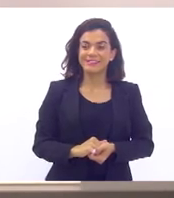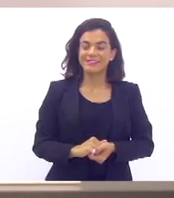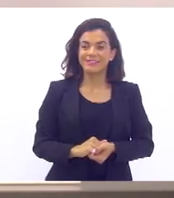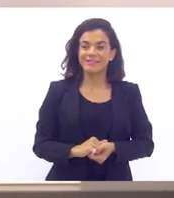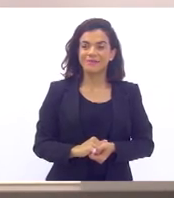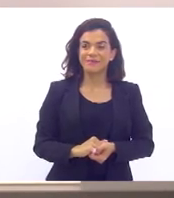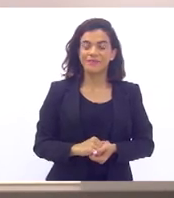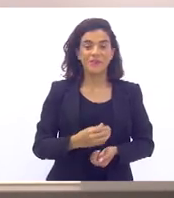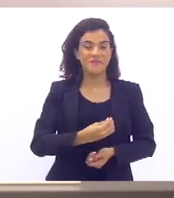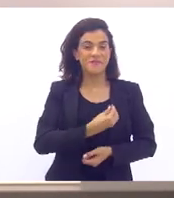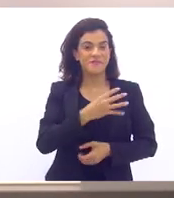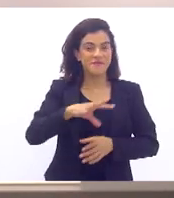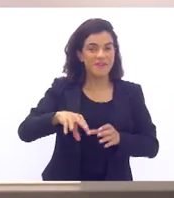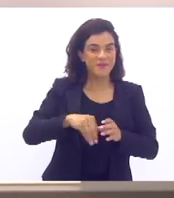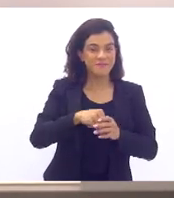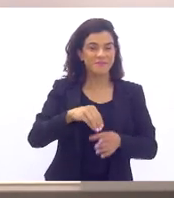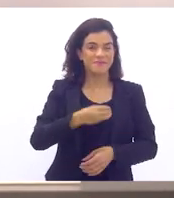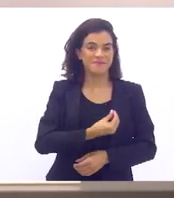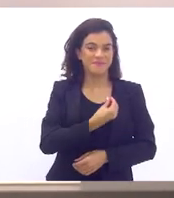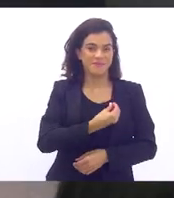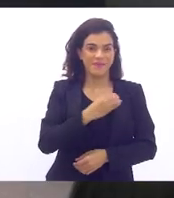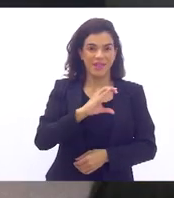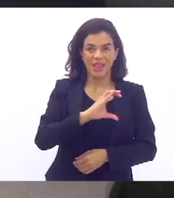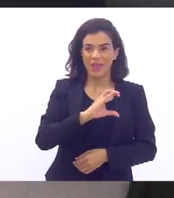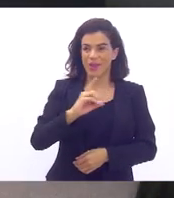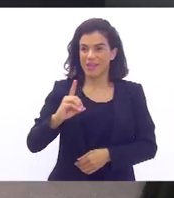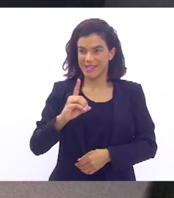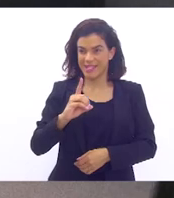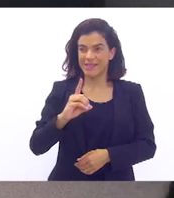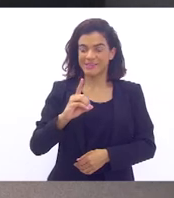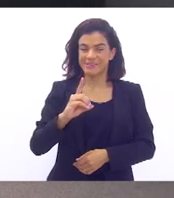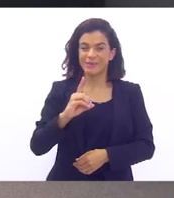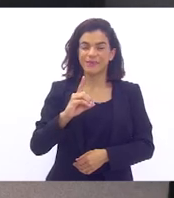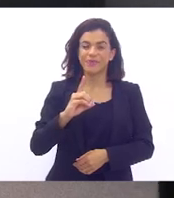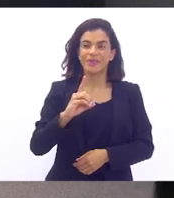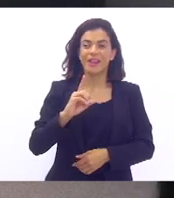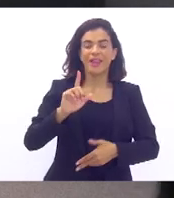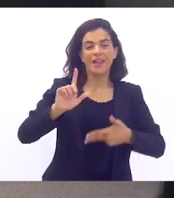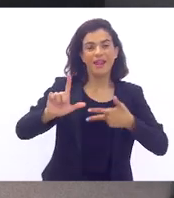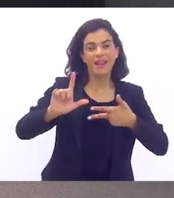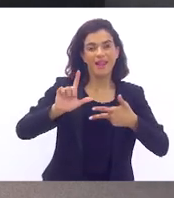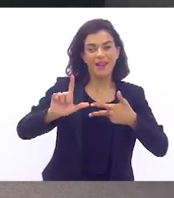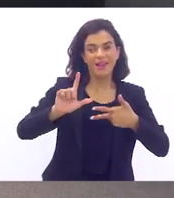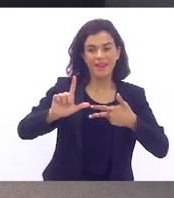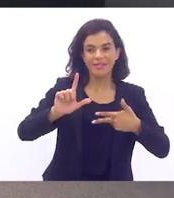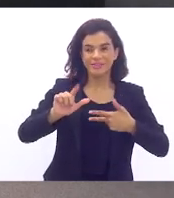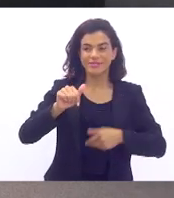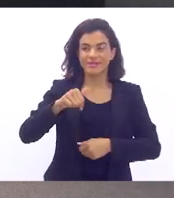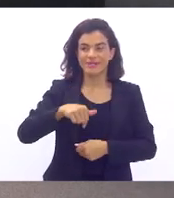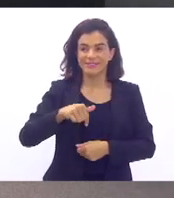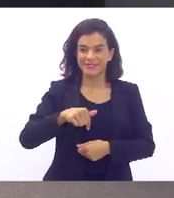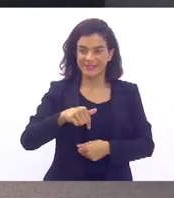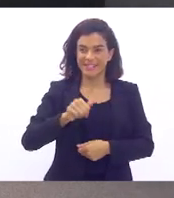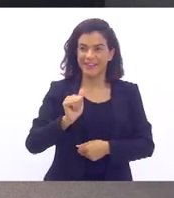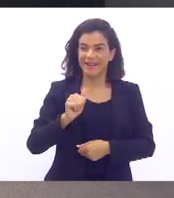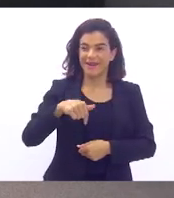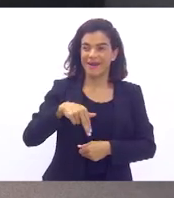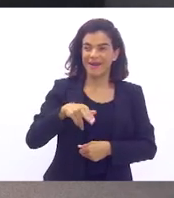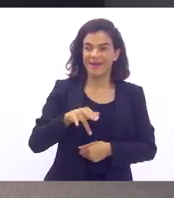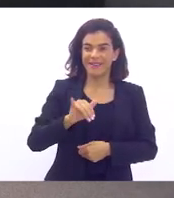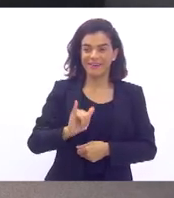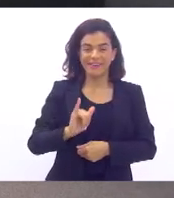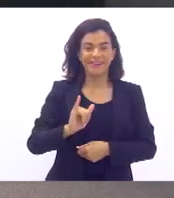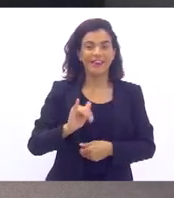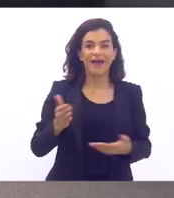faz parte da Coordenação é o coordenador do programa legisla aqui que essa é a trigésima essa